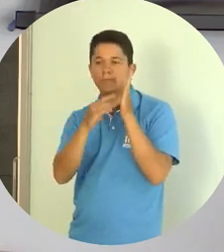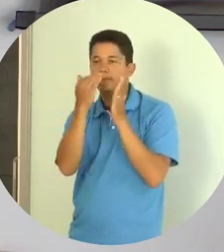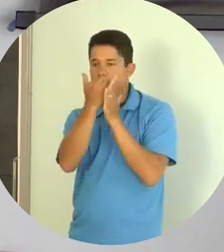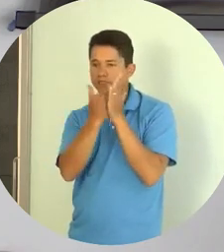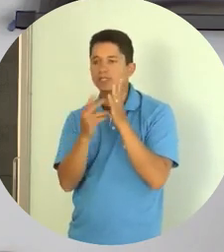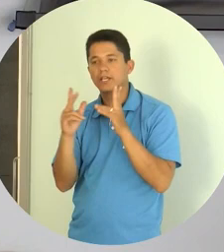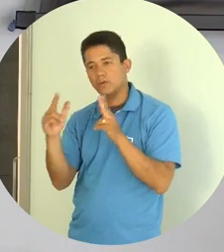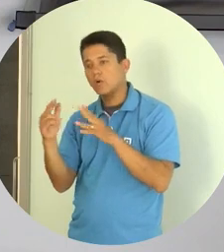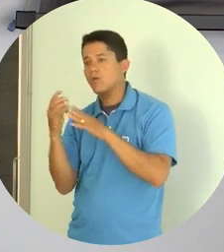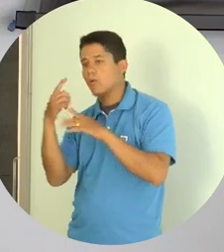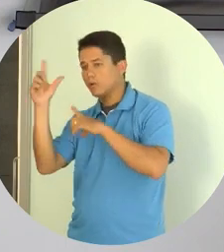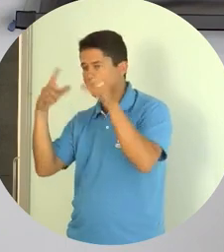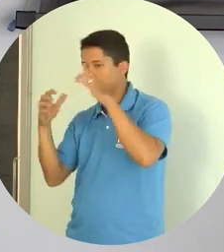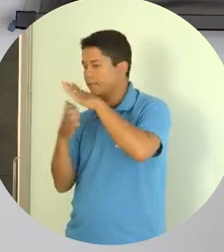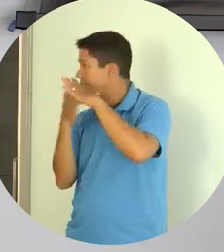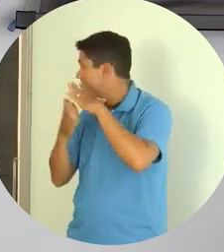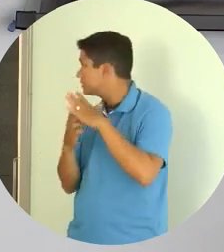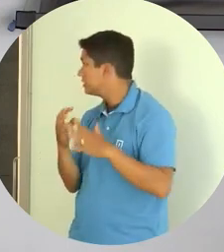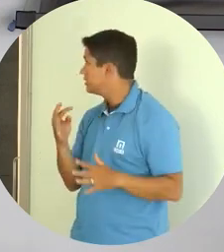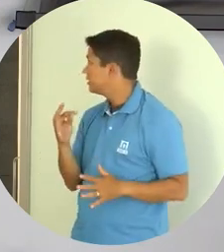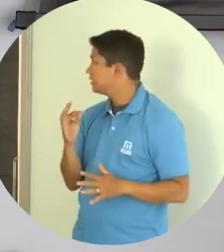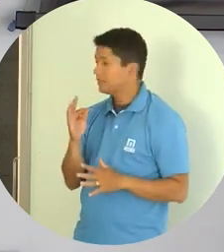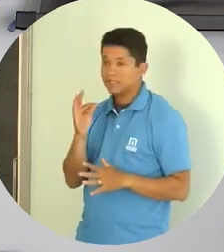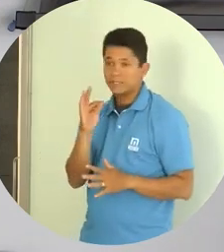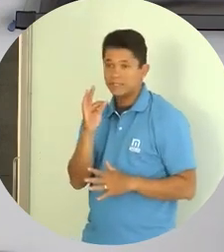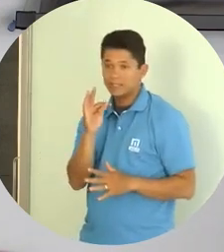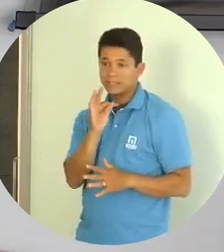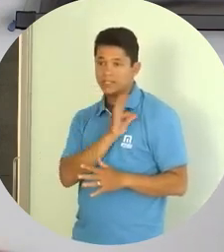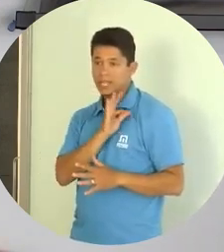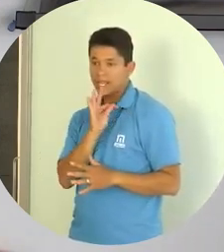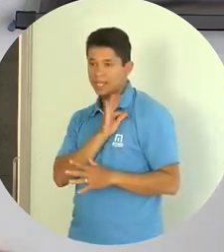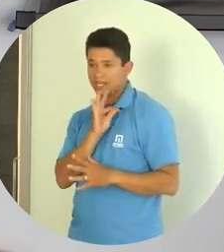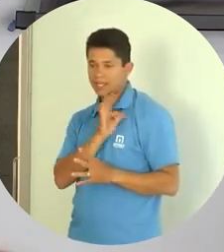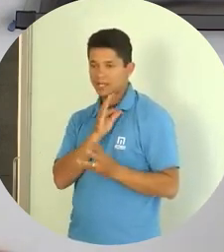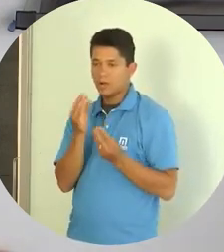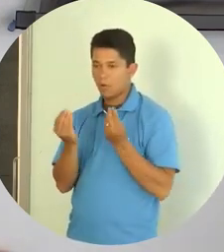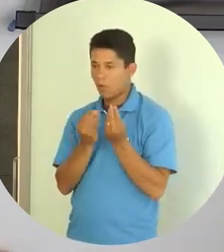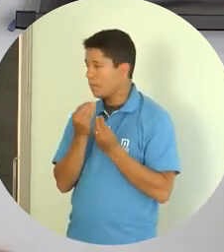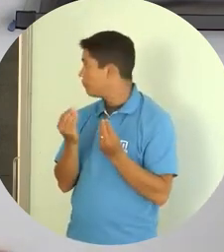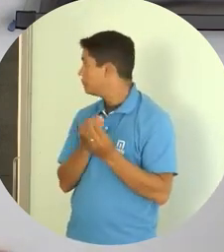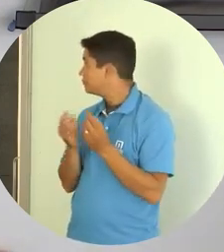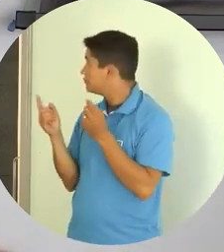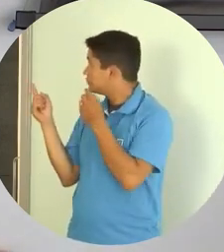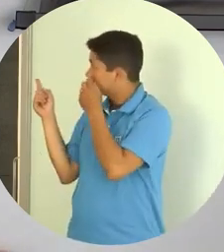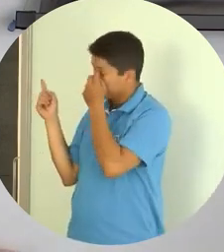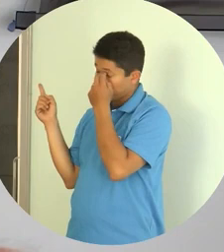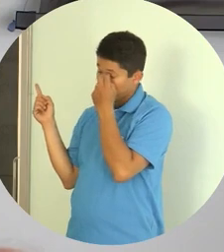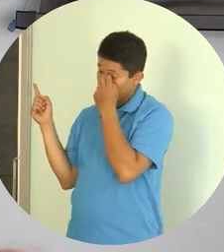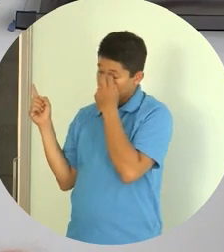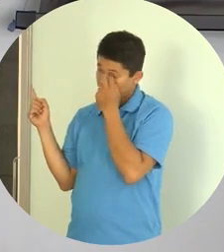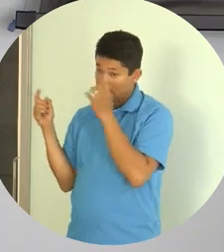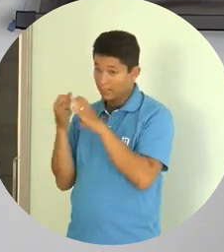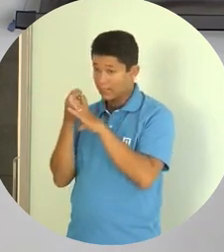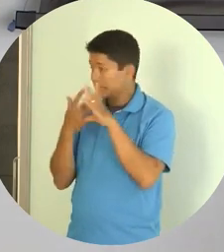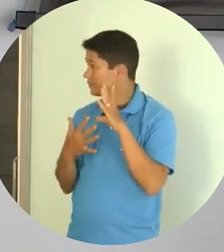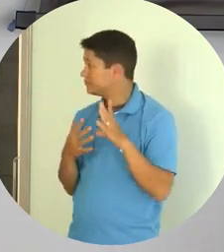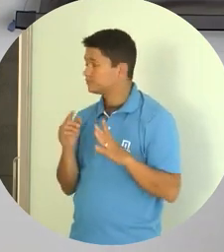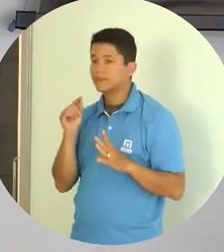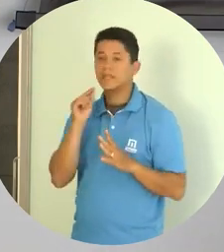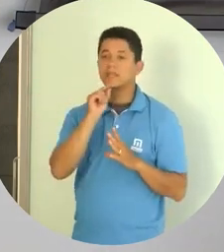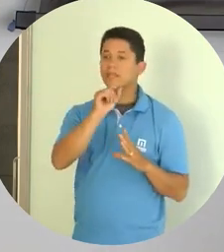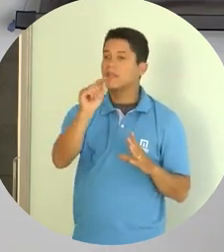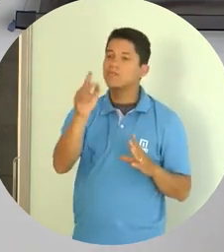E aí a gente entra um pouco na parte técnica e características da estaca. Para quem não conhece, é uma estaca...